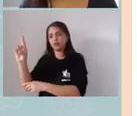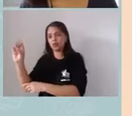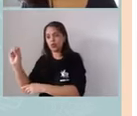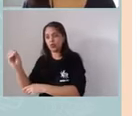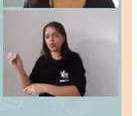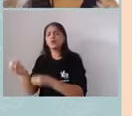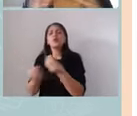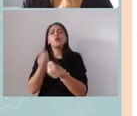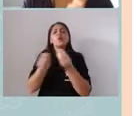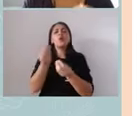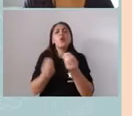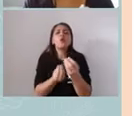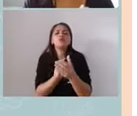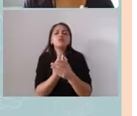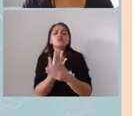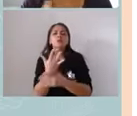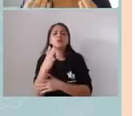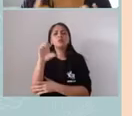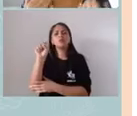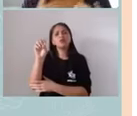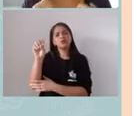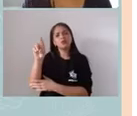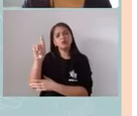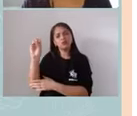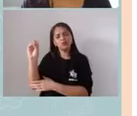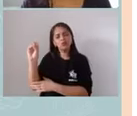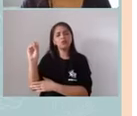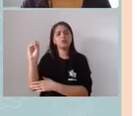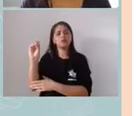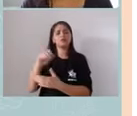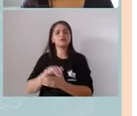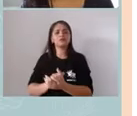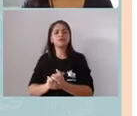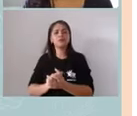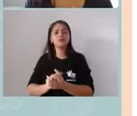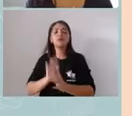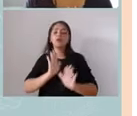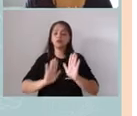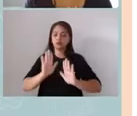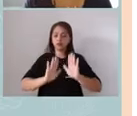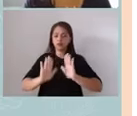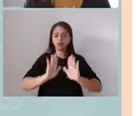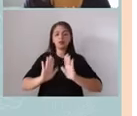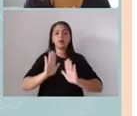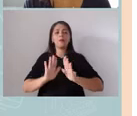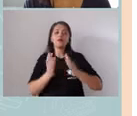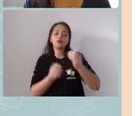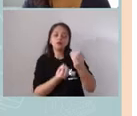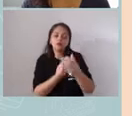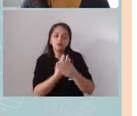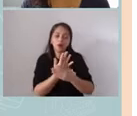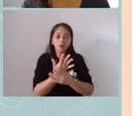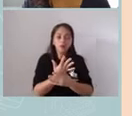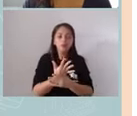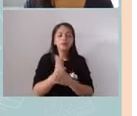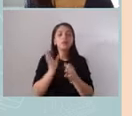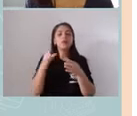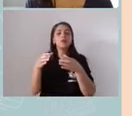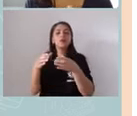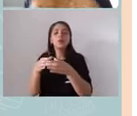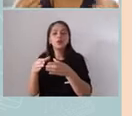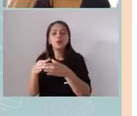soros. Então, esses soros que a gente vai receber, né, como tratamento, eles são produzidos lá no Instituto Butantan,